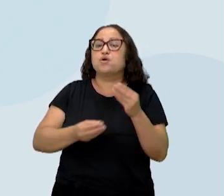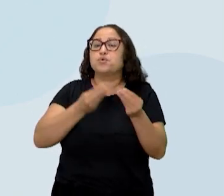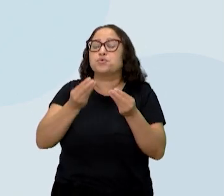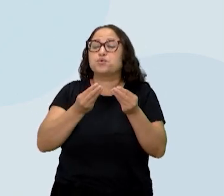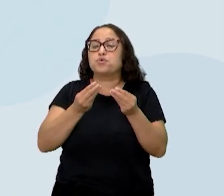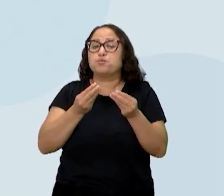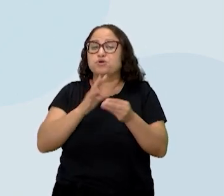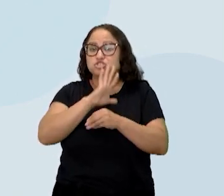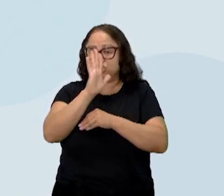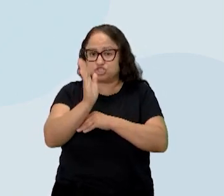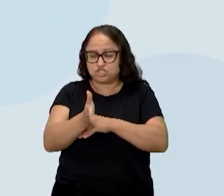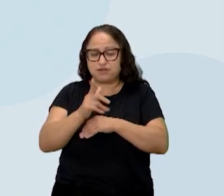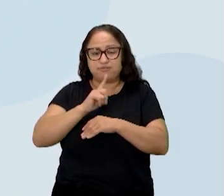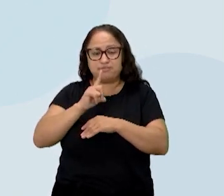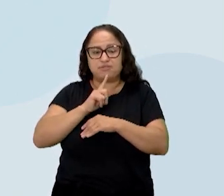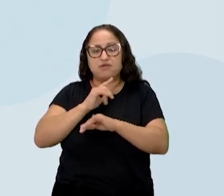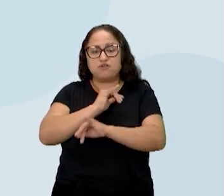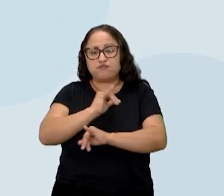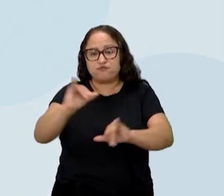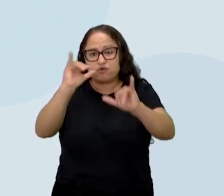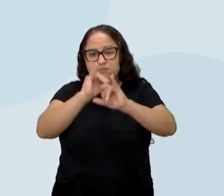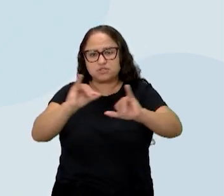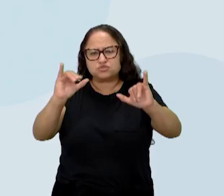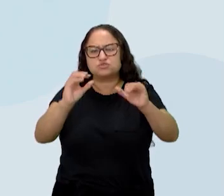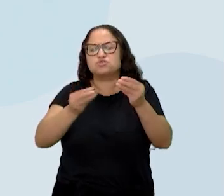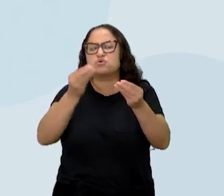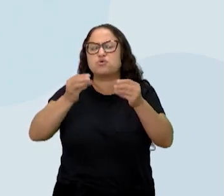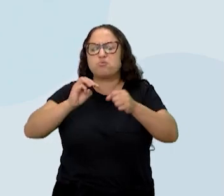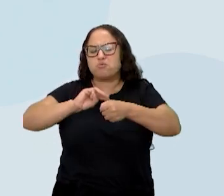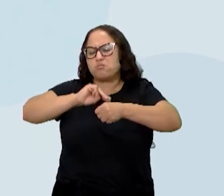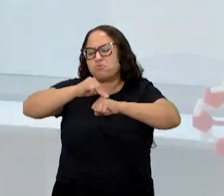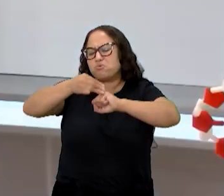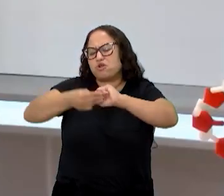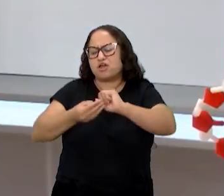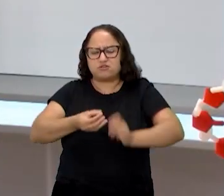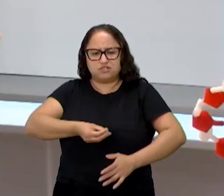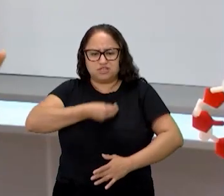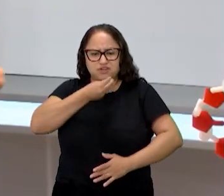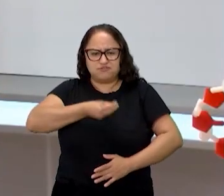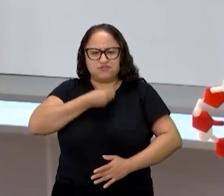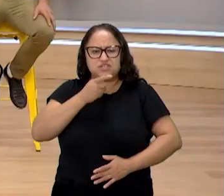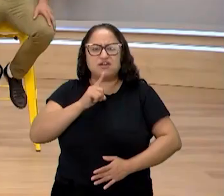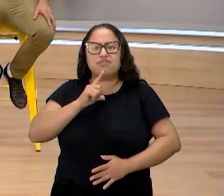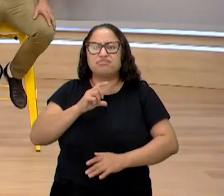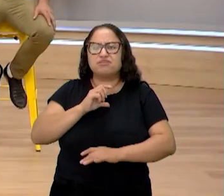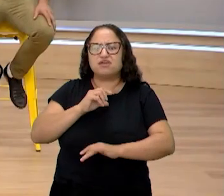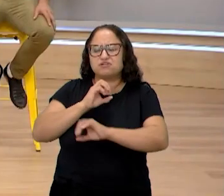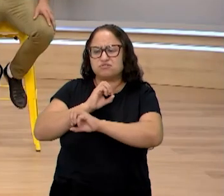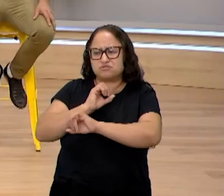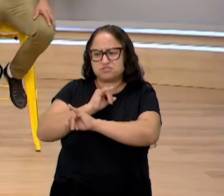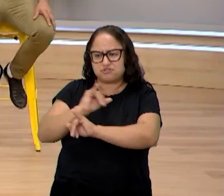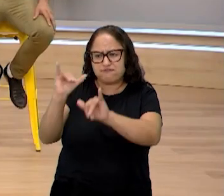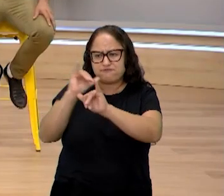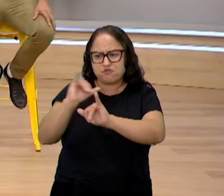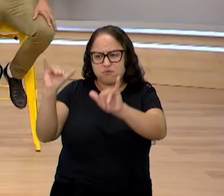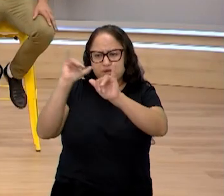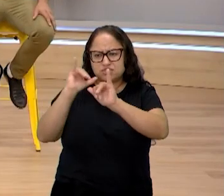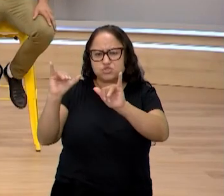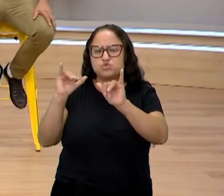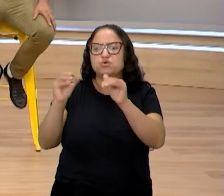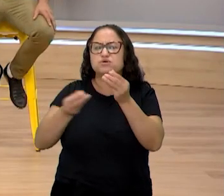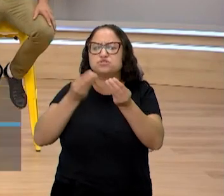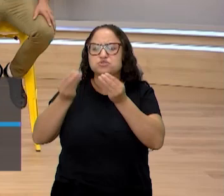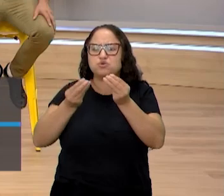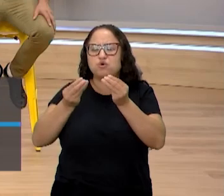muitos comentaram aí a respeito de ser a molécula da vida, o que contém as instruções a respeito, né,